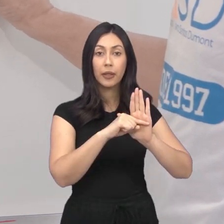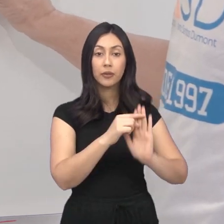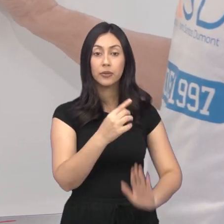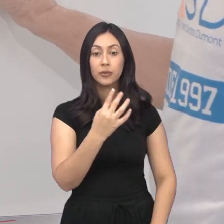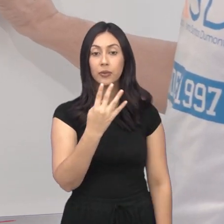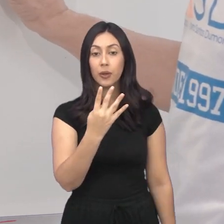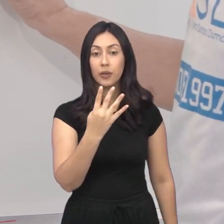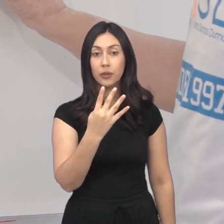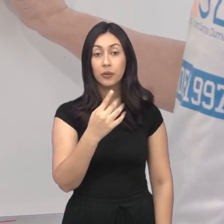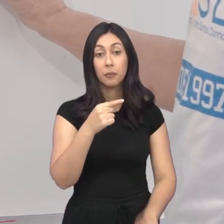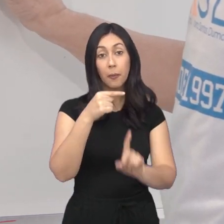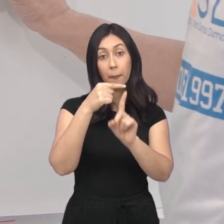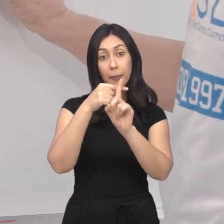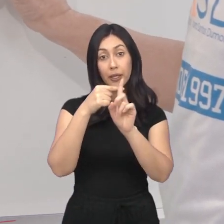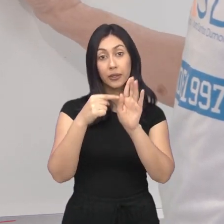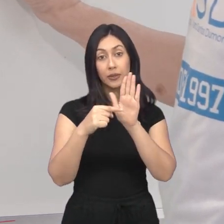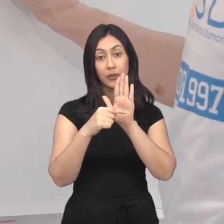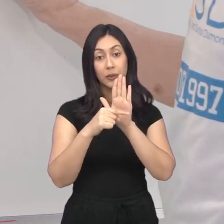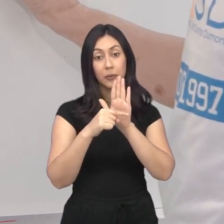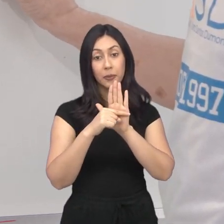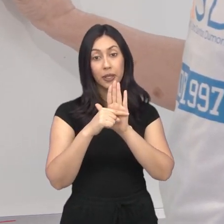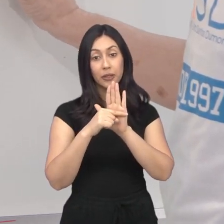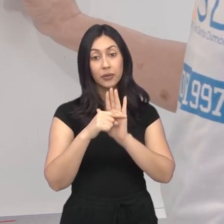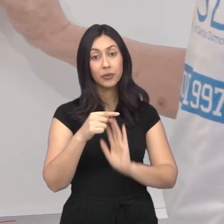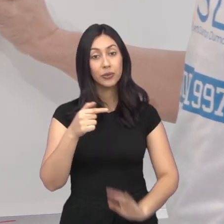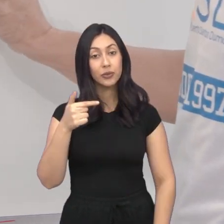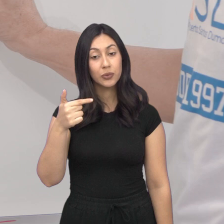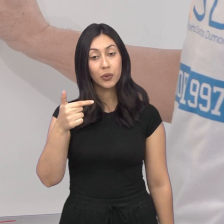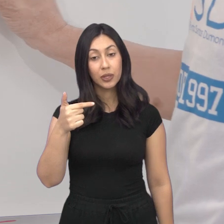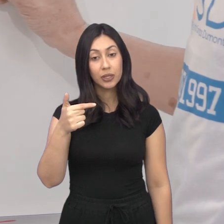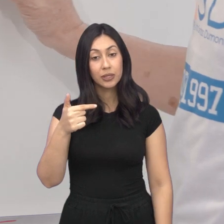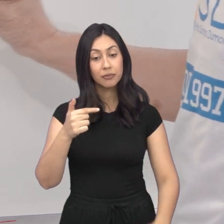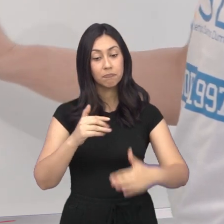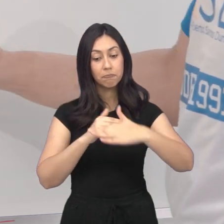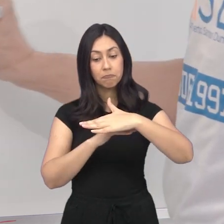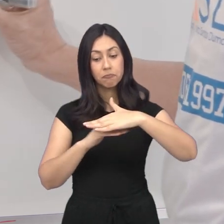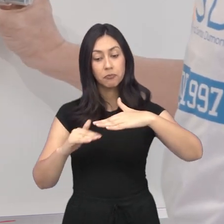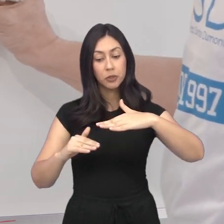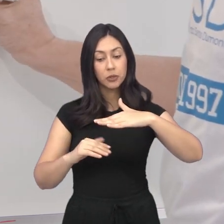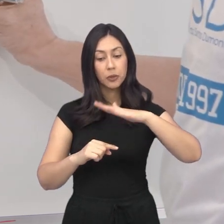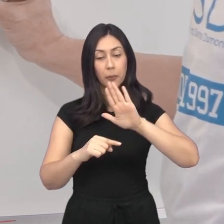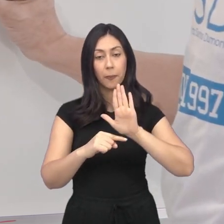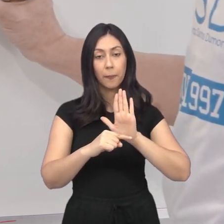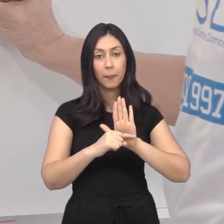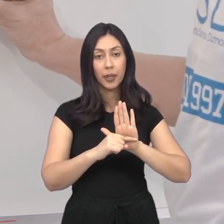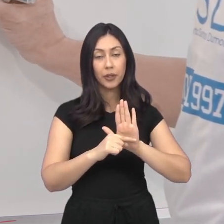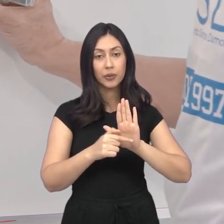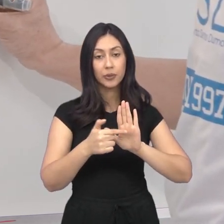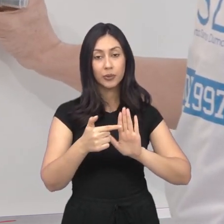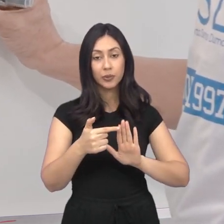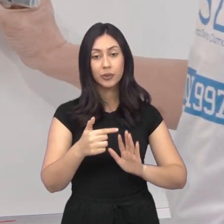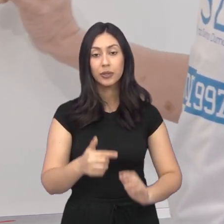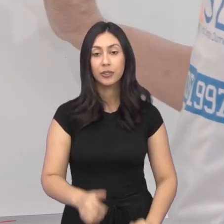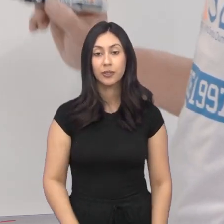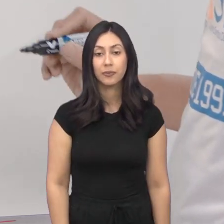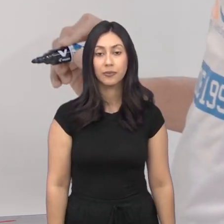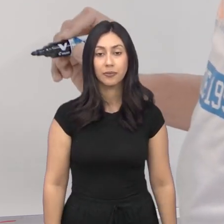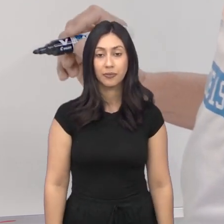Menos 4, mais ou menos 2, sobre menos 2.